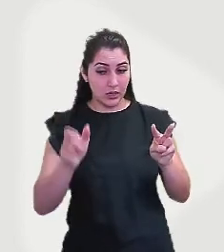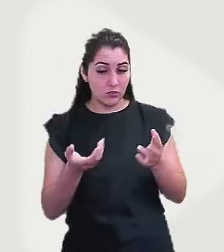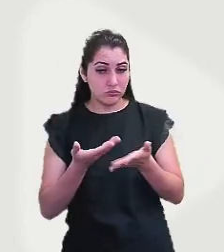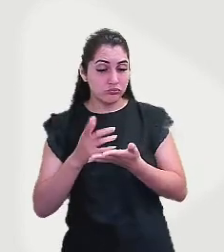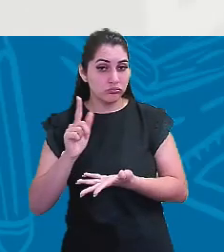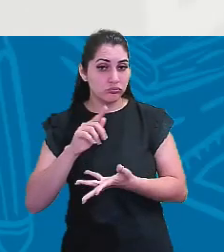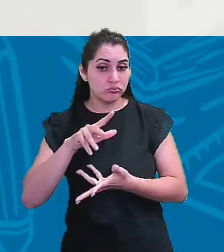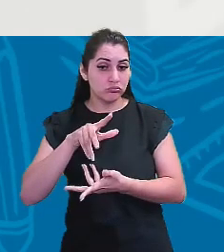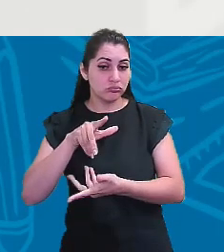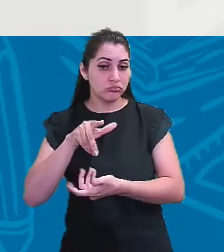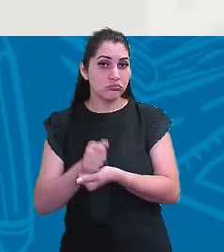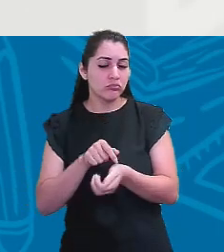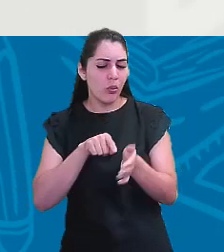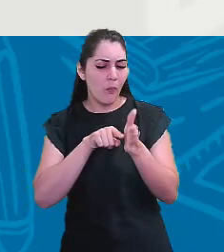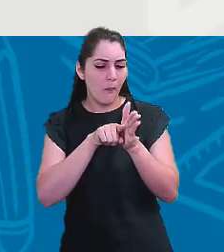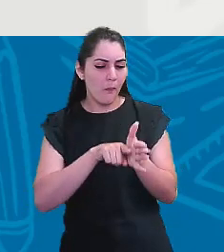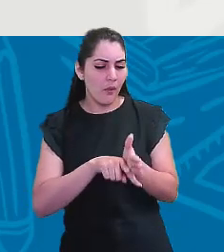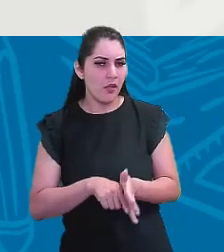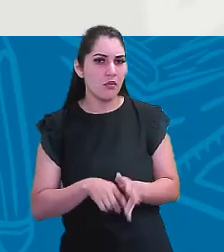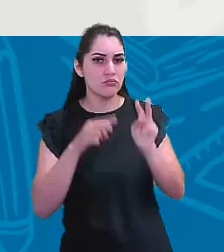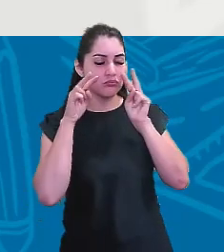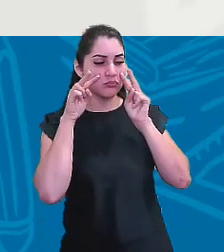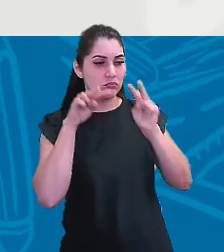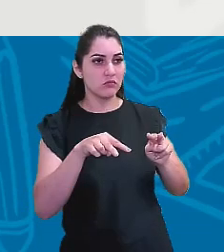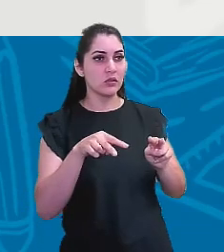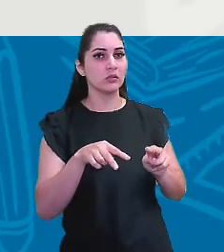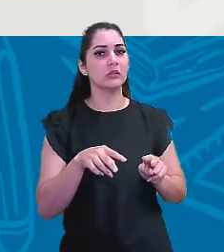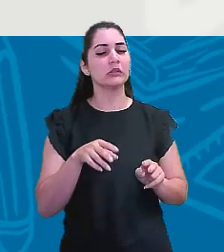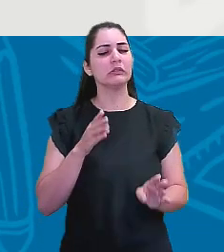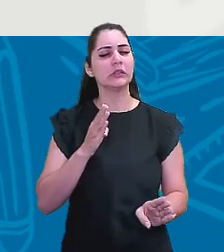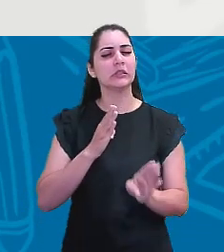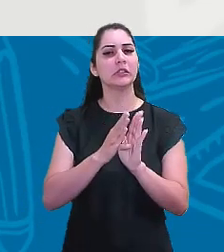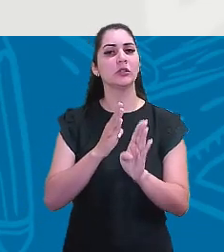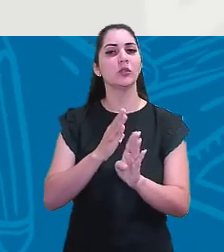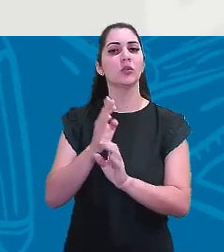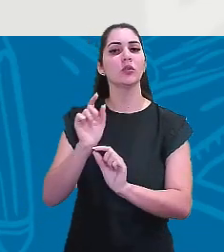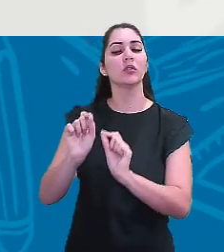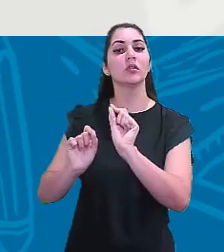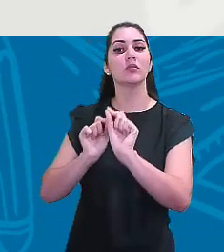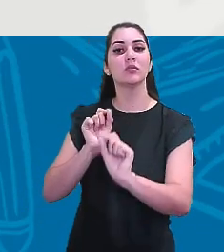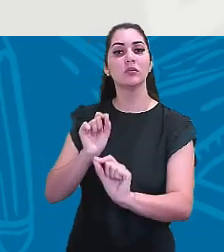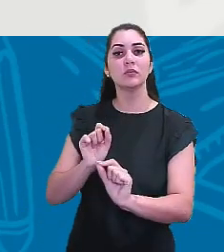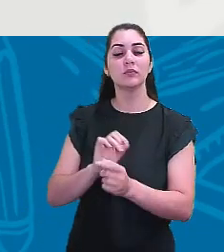do estudioso que estiver vendo. Então, você vai encontrar